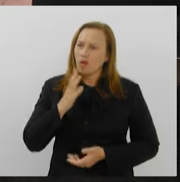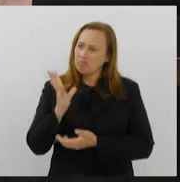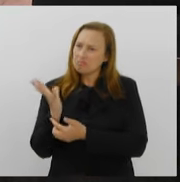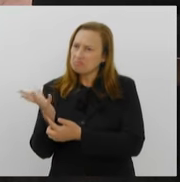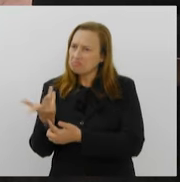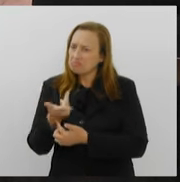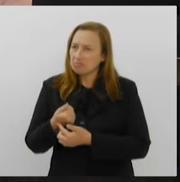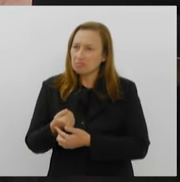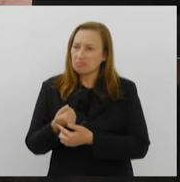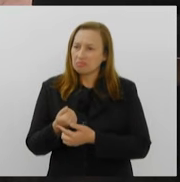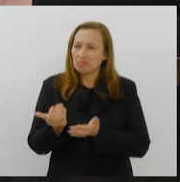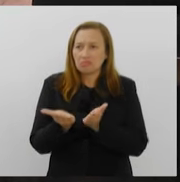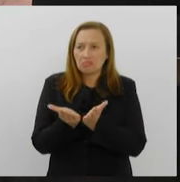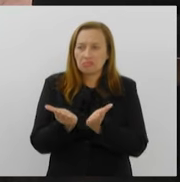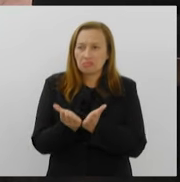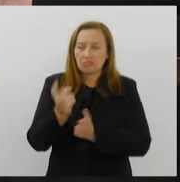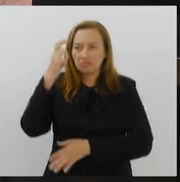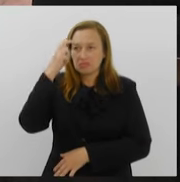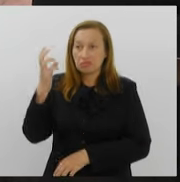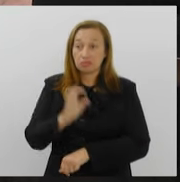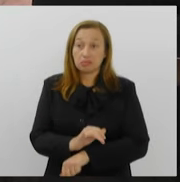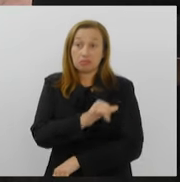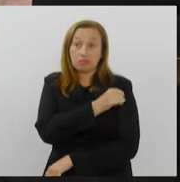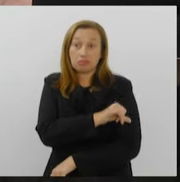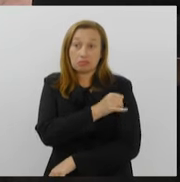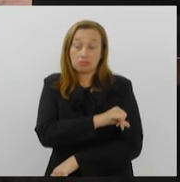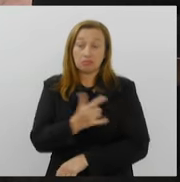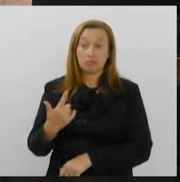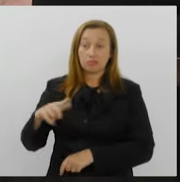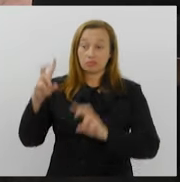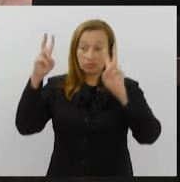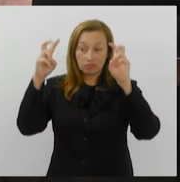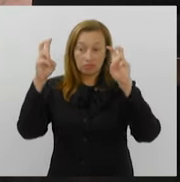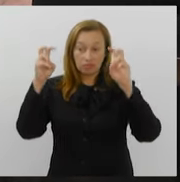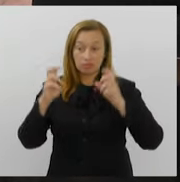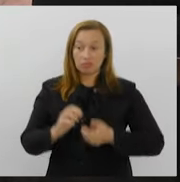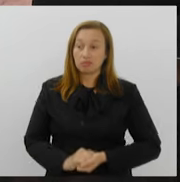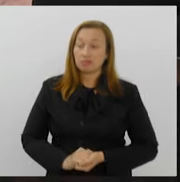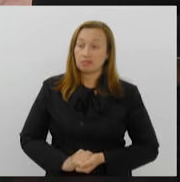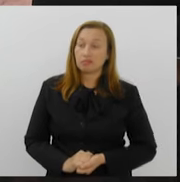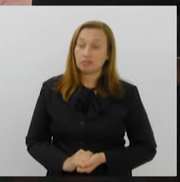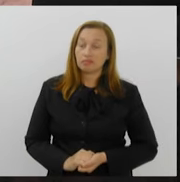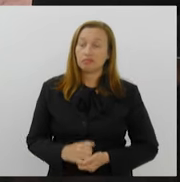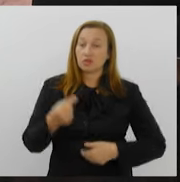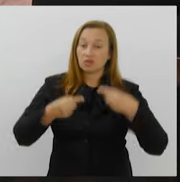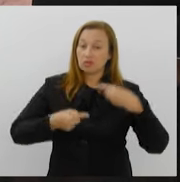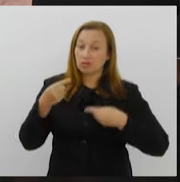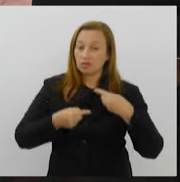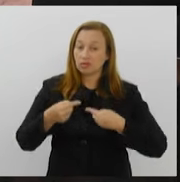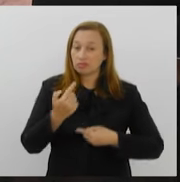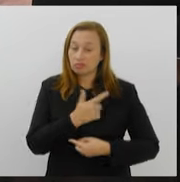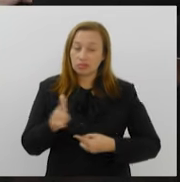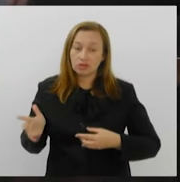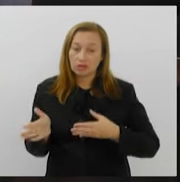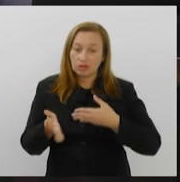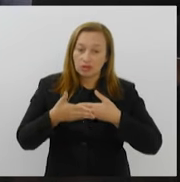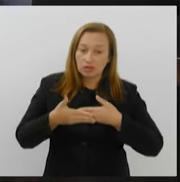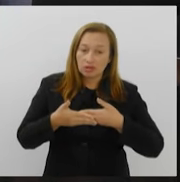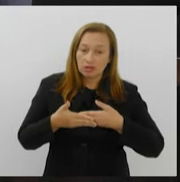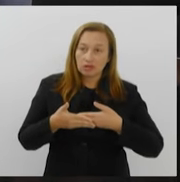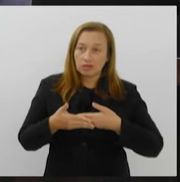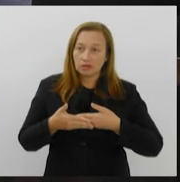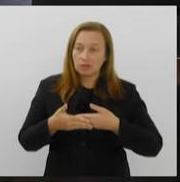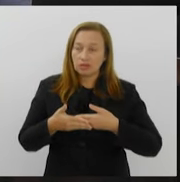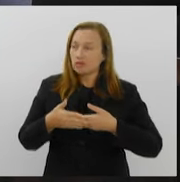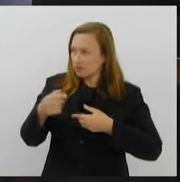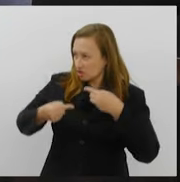como manifestação cultural no Estado do Rio de Janeiro e dá outras providências. Em discussão, não havendo quem queira discutir,